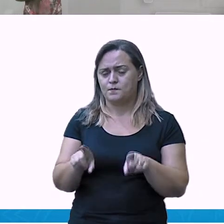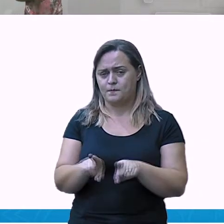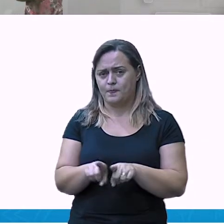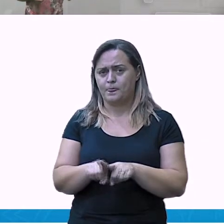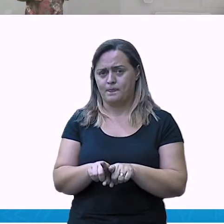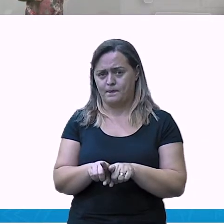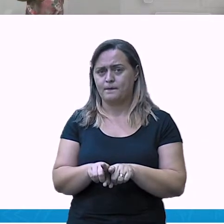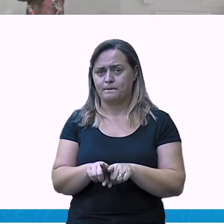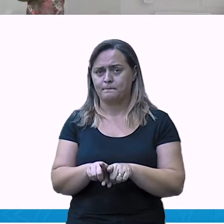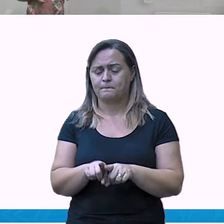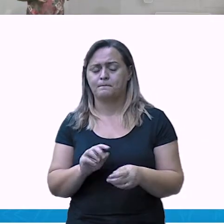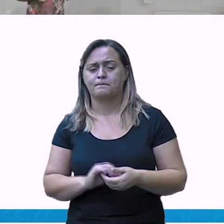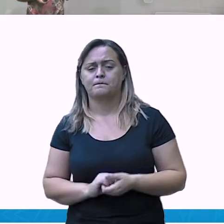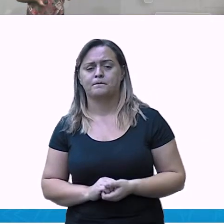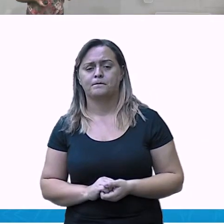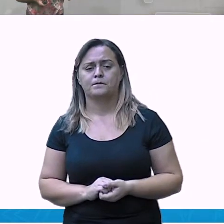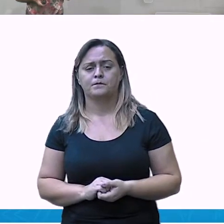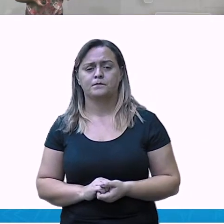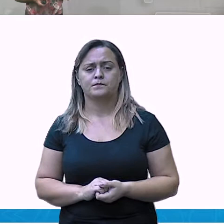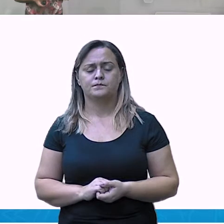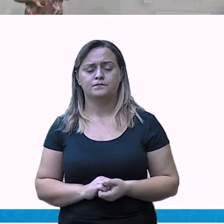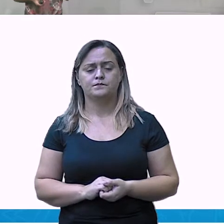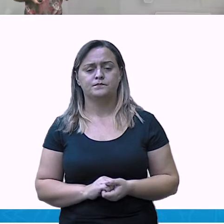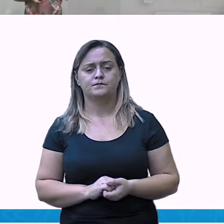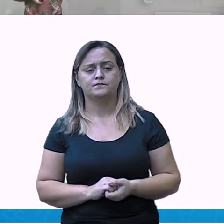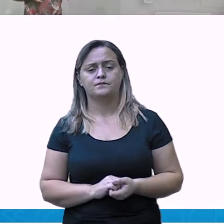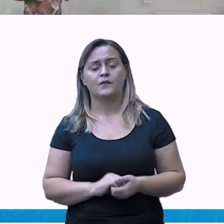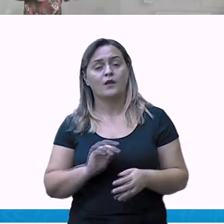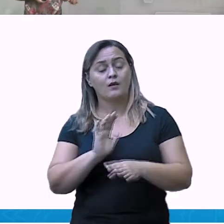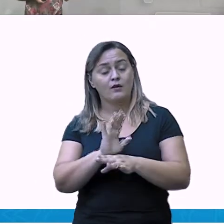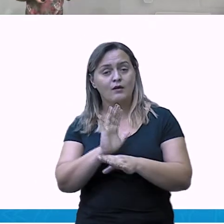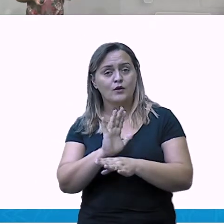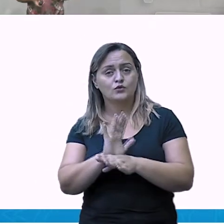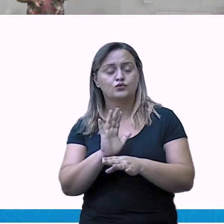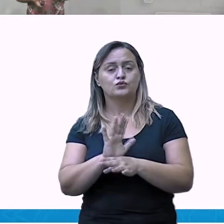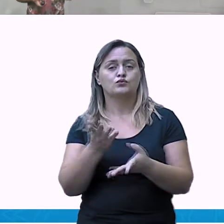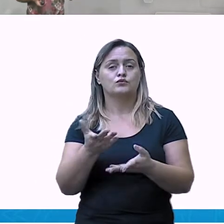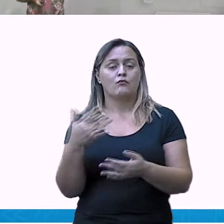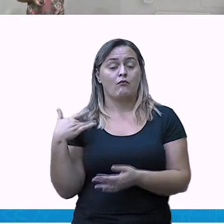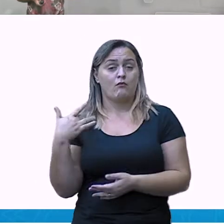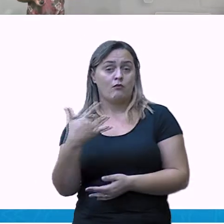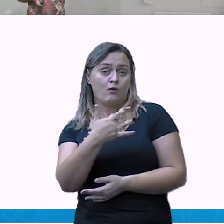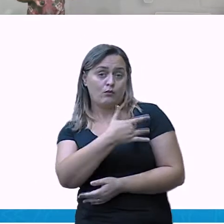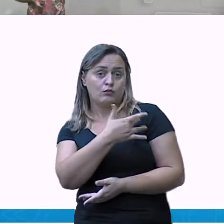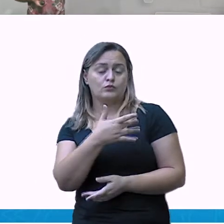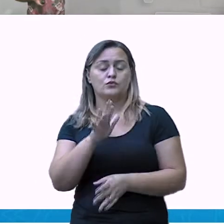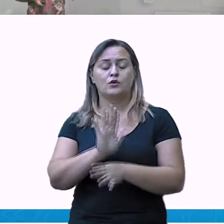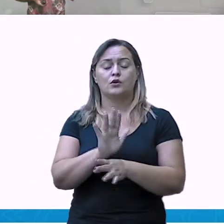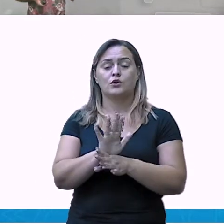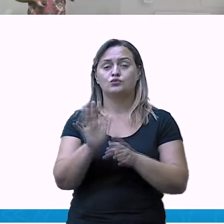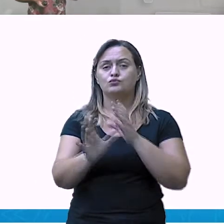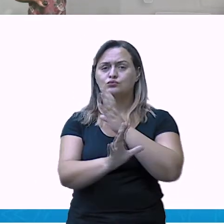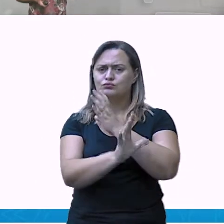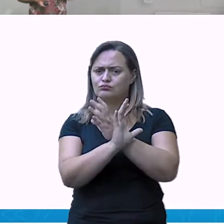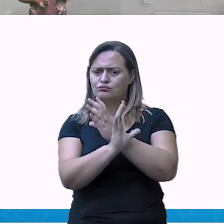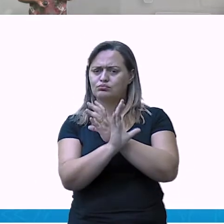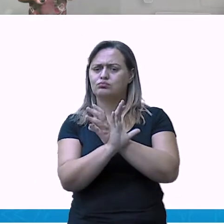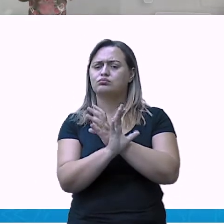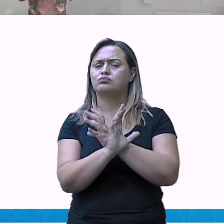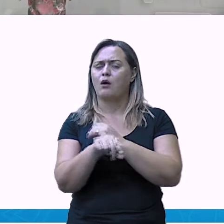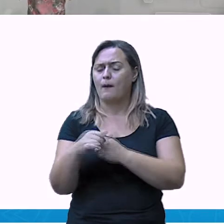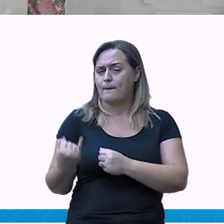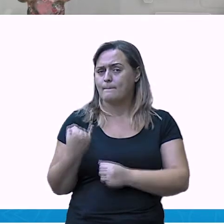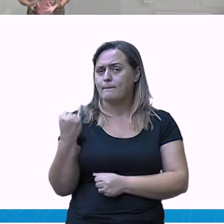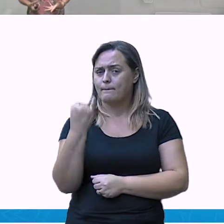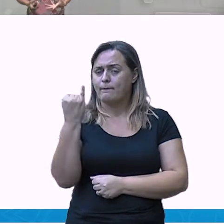essa absorção de sais minerais, sendo cálcio e fósforo dois sais minerais muito